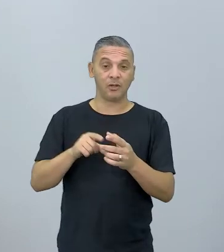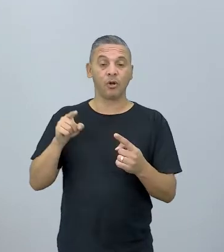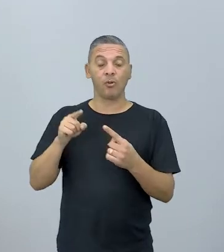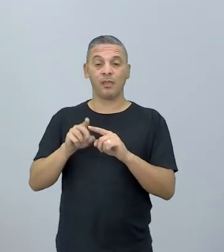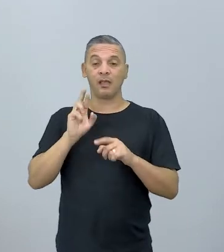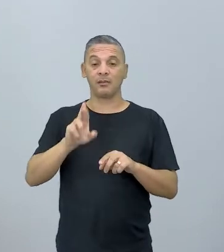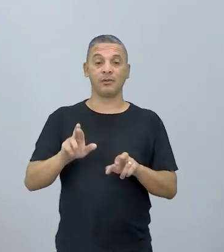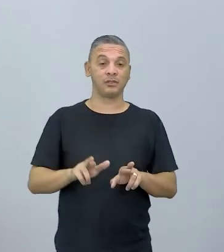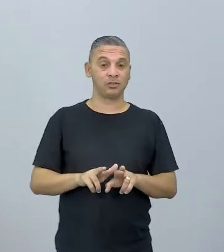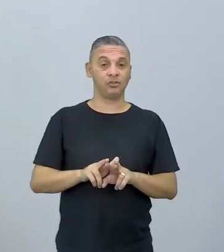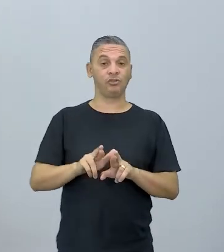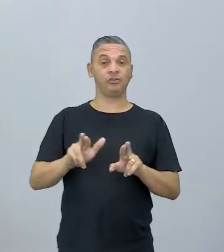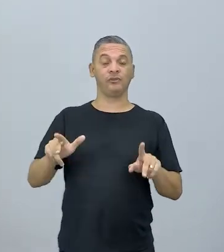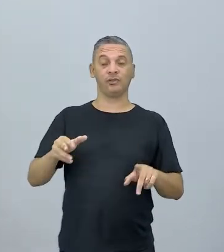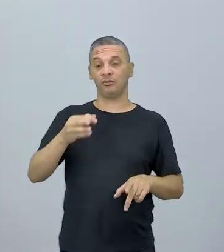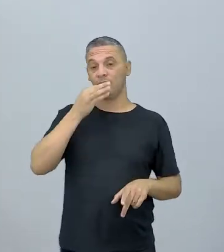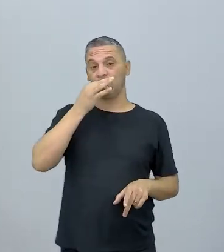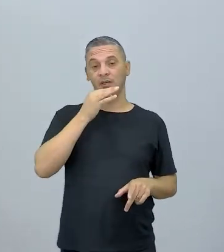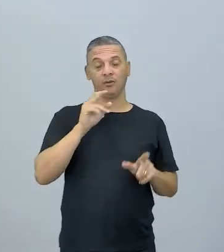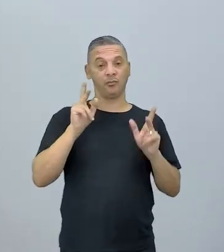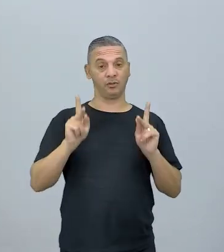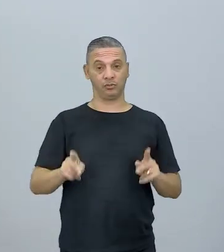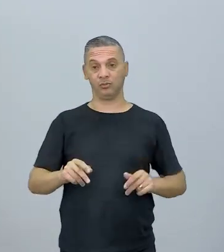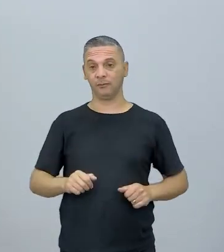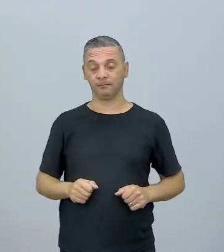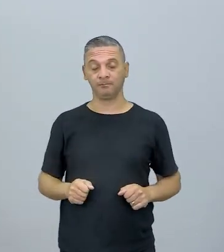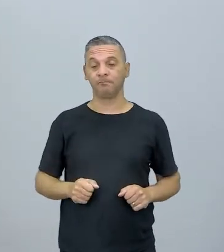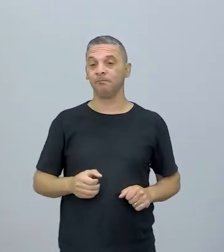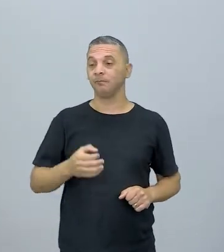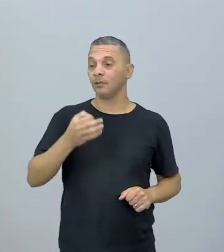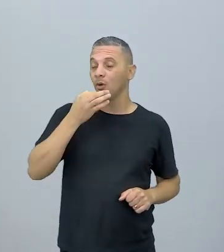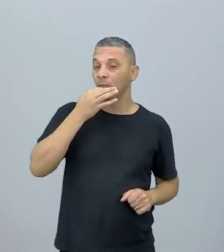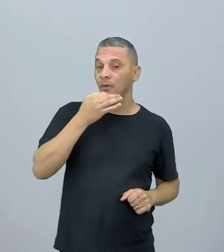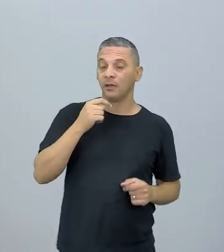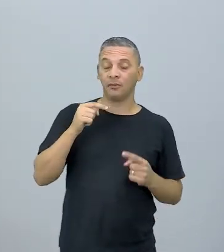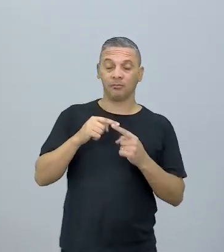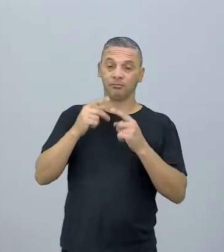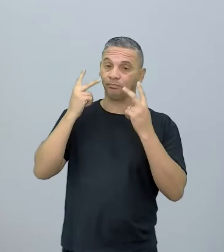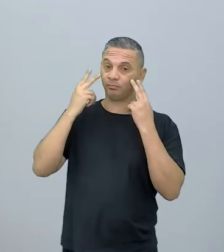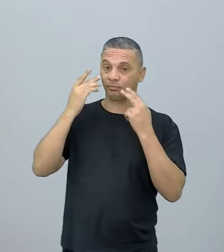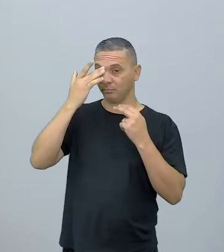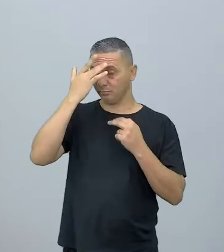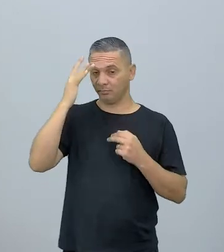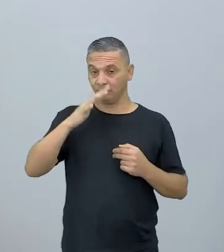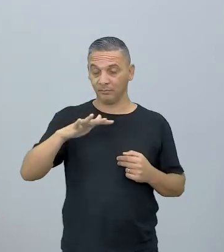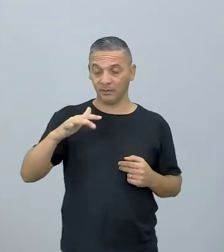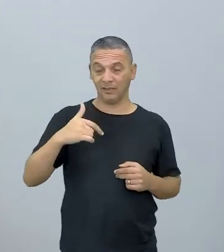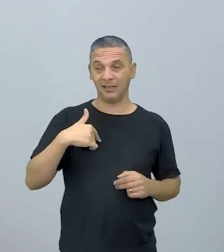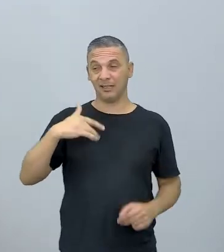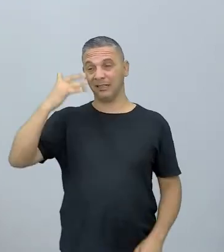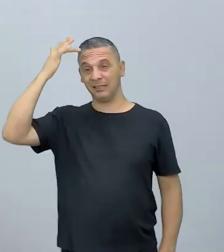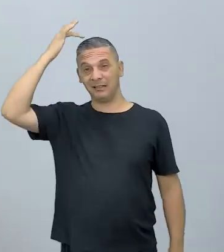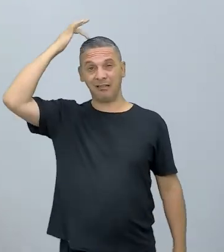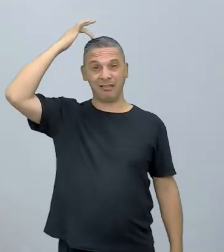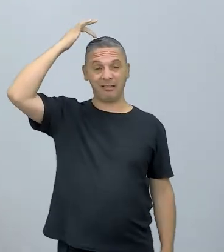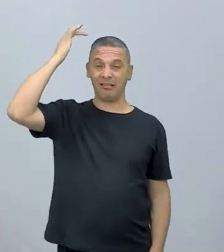assim das opiniões, né? E essas opiniões são do senso comum, então não é assim, um achismo,